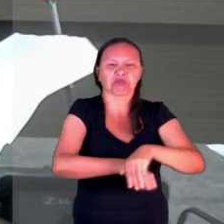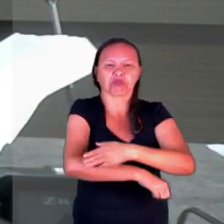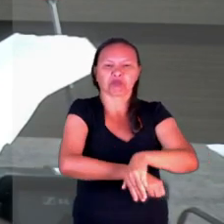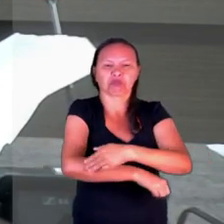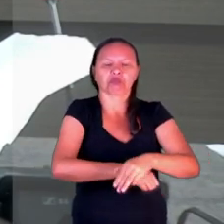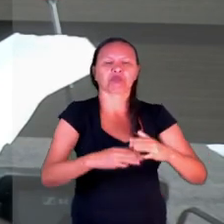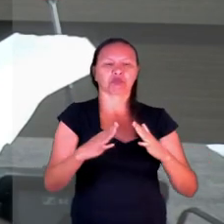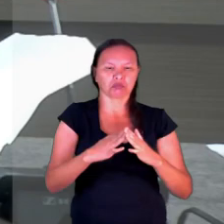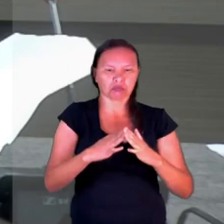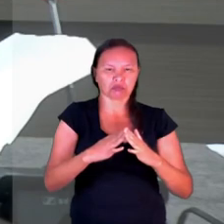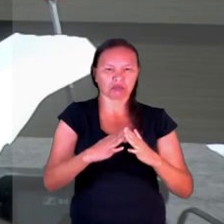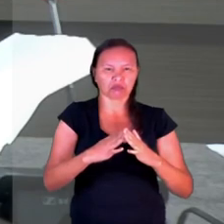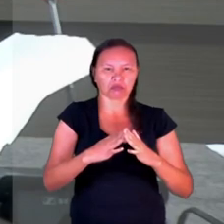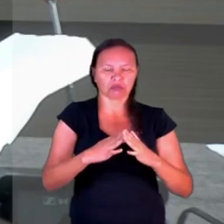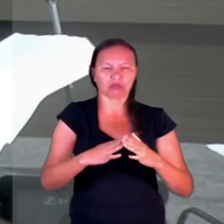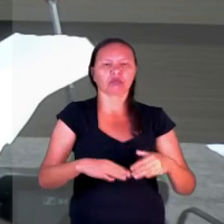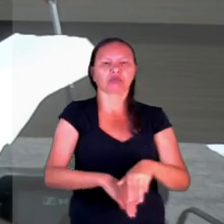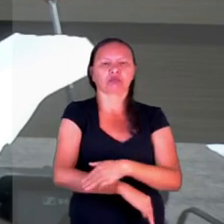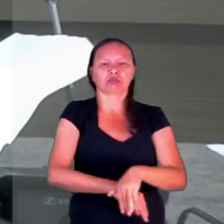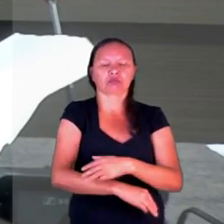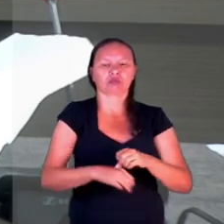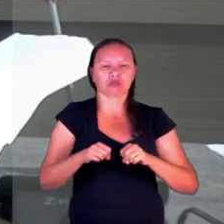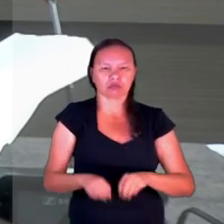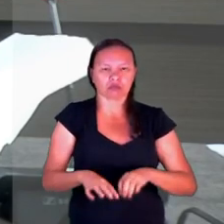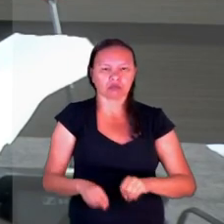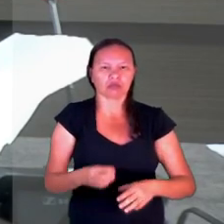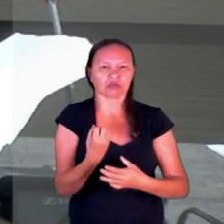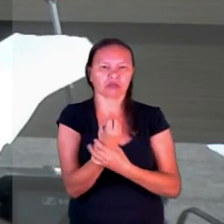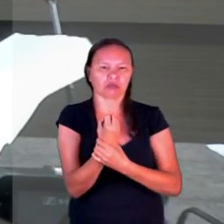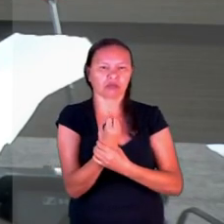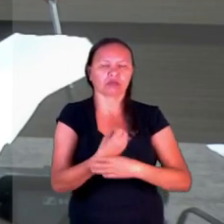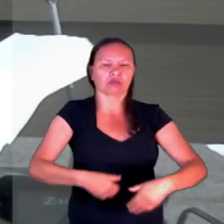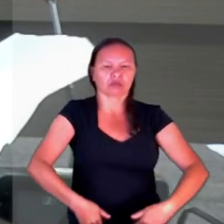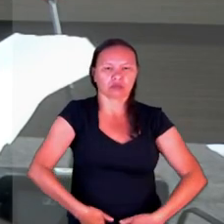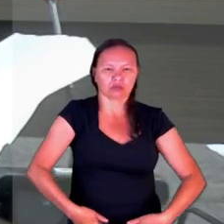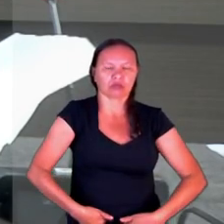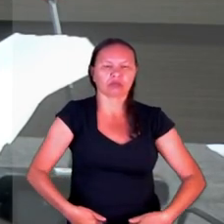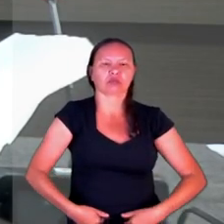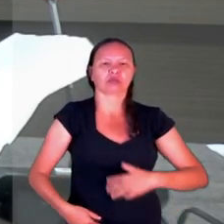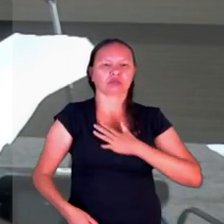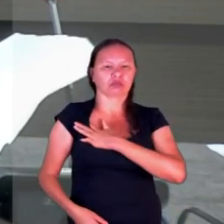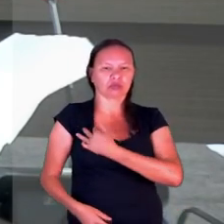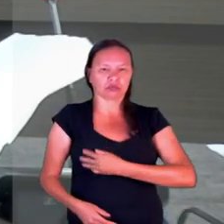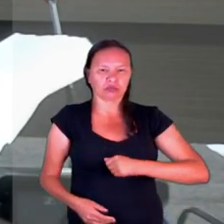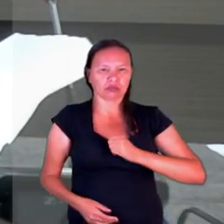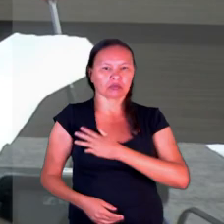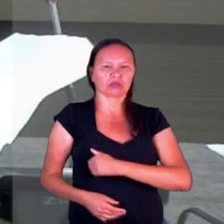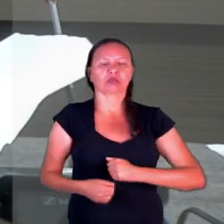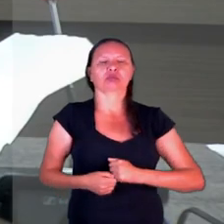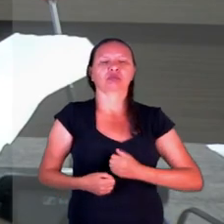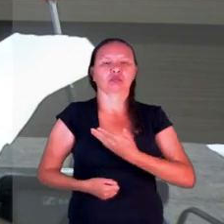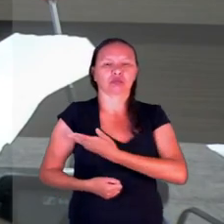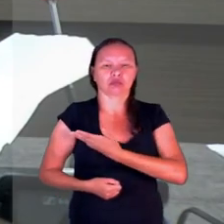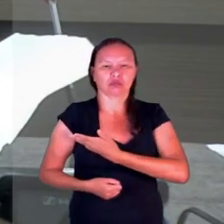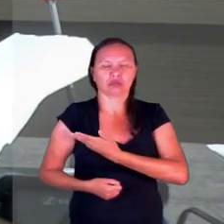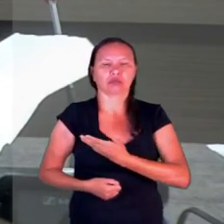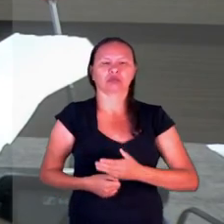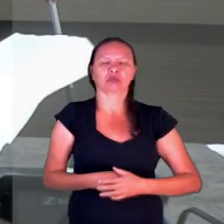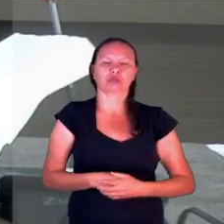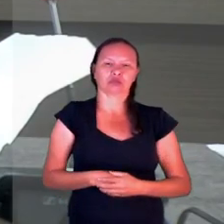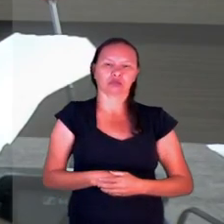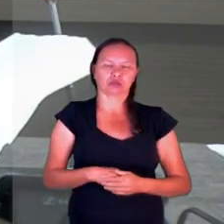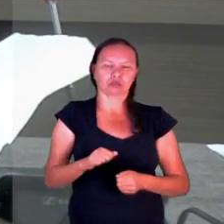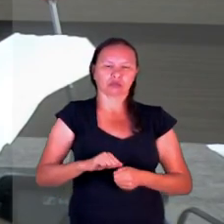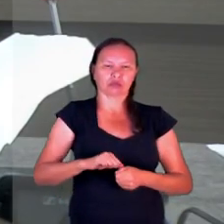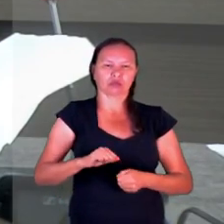discute Terra acesso a terra se discute segurança alimentar eu gostaria que que o colega fizesse uma